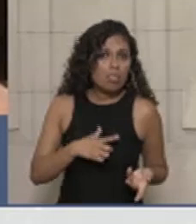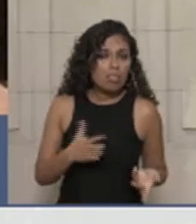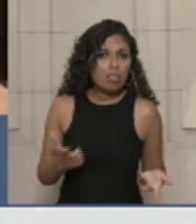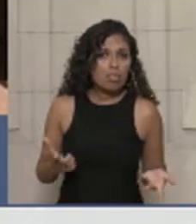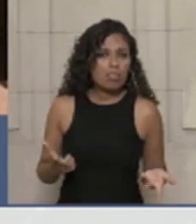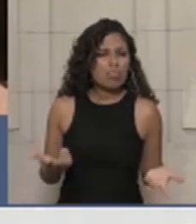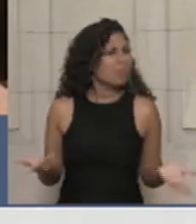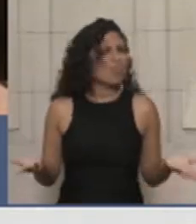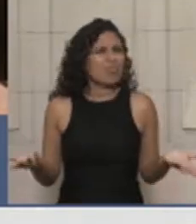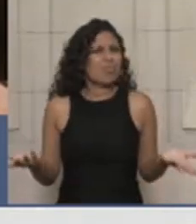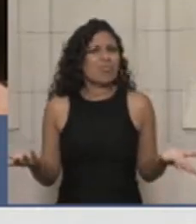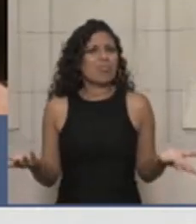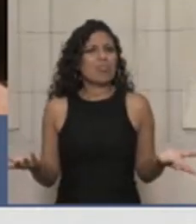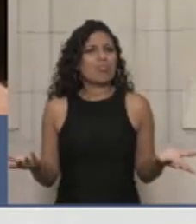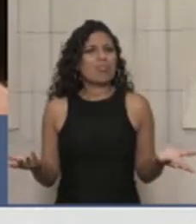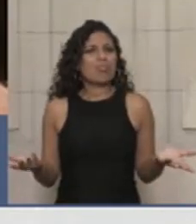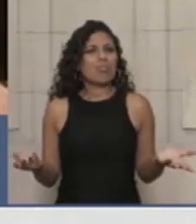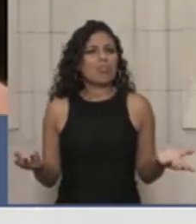Ora,